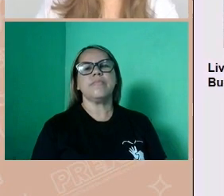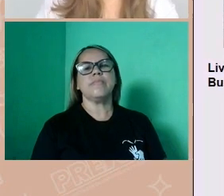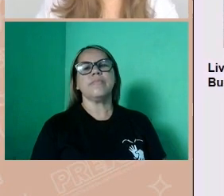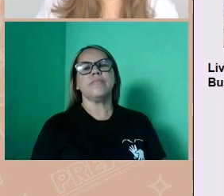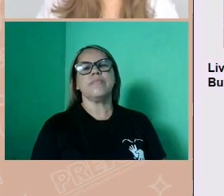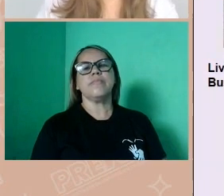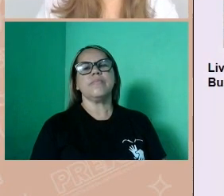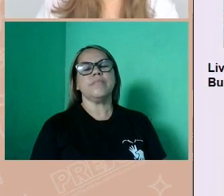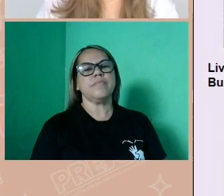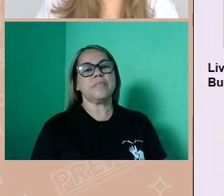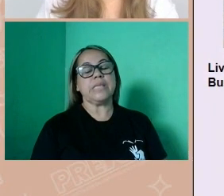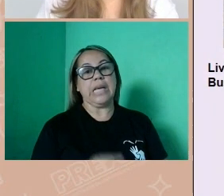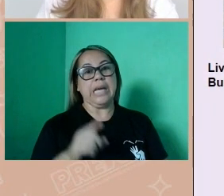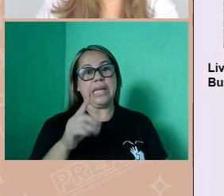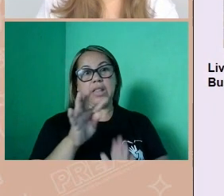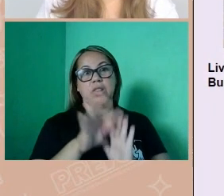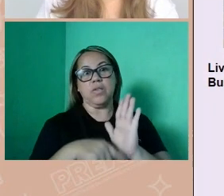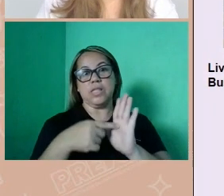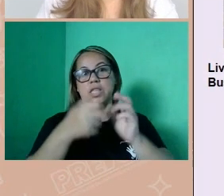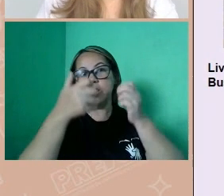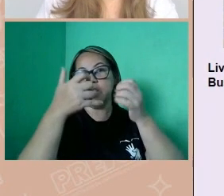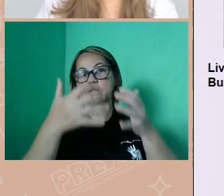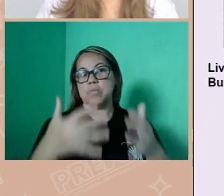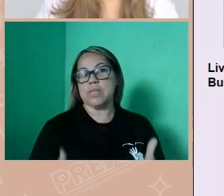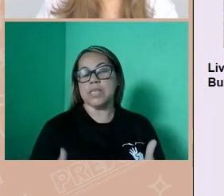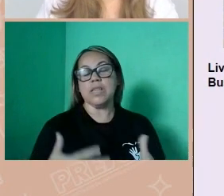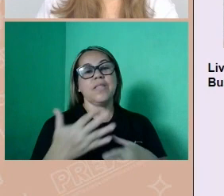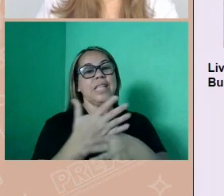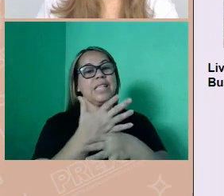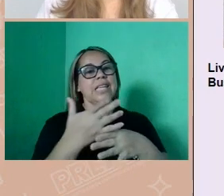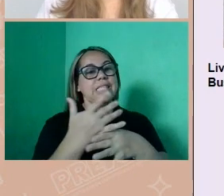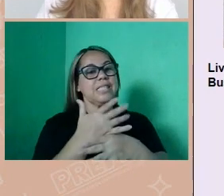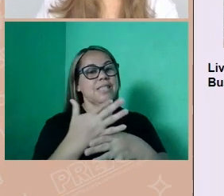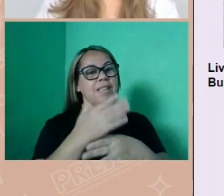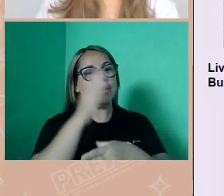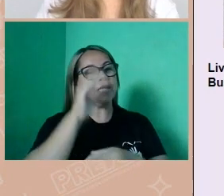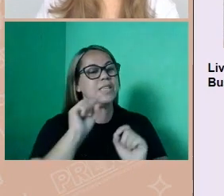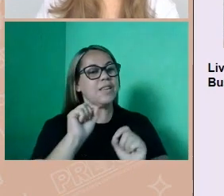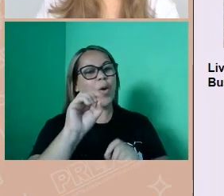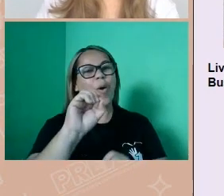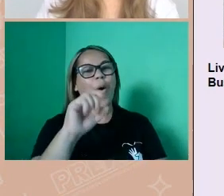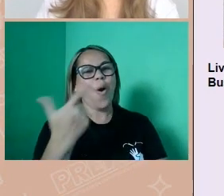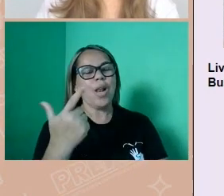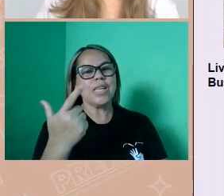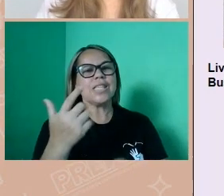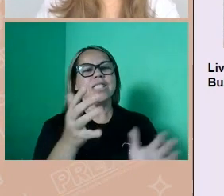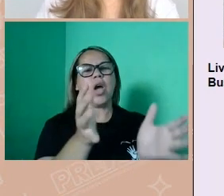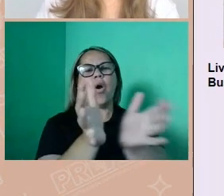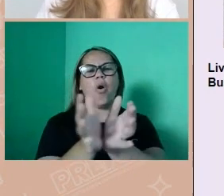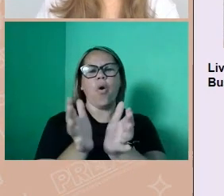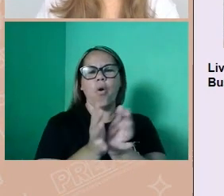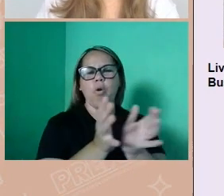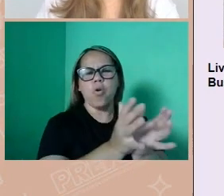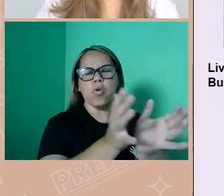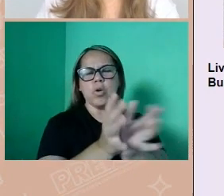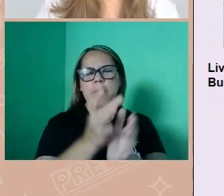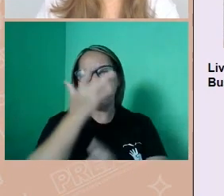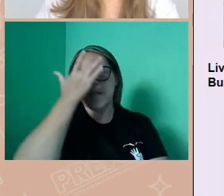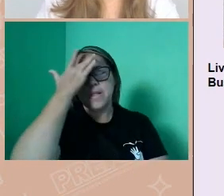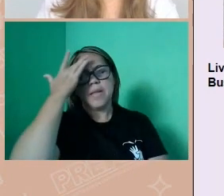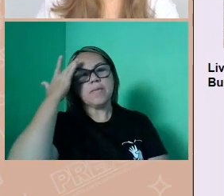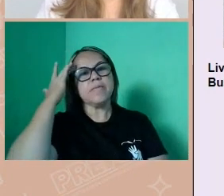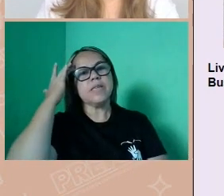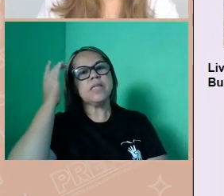Então aqui ele está falando da cidade brasileira de Olinda né gente um grupo de caçadores seekers